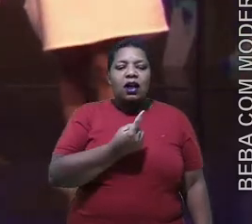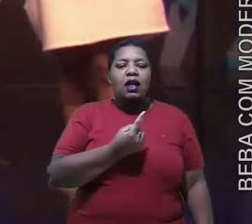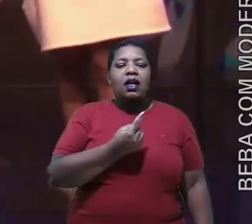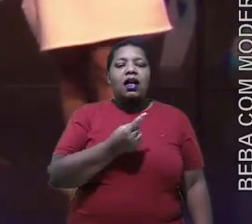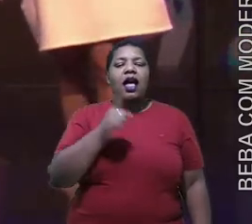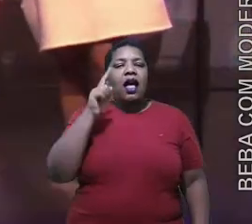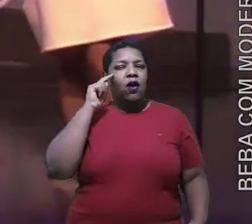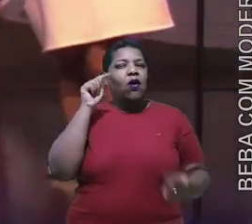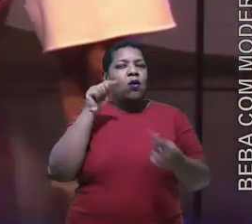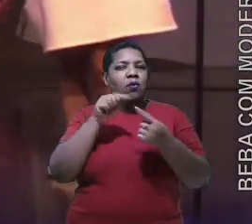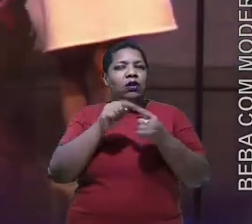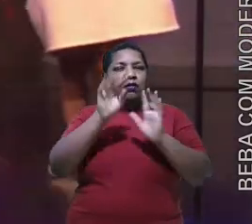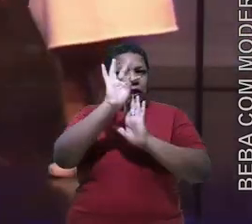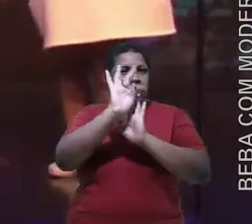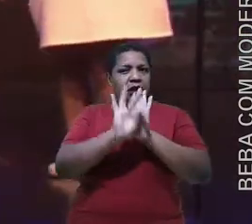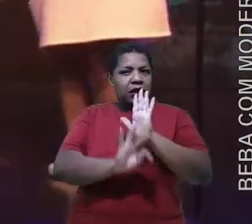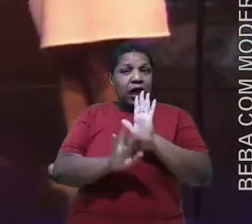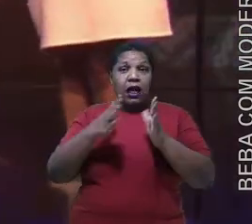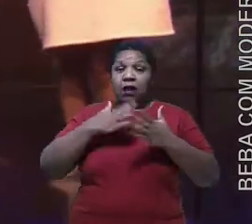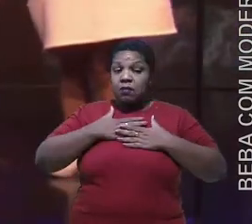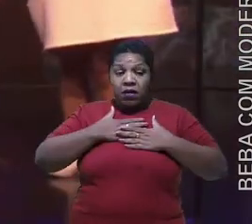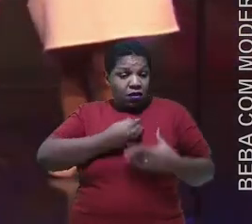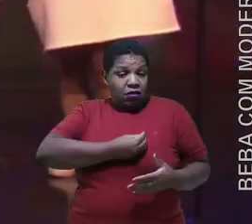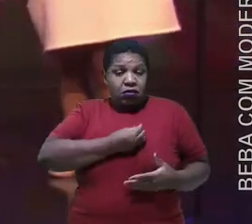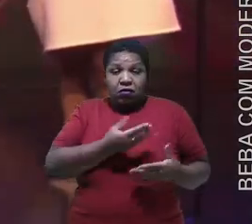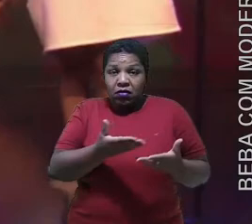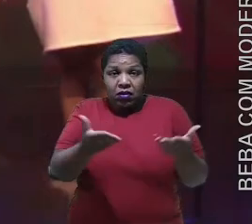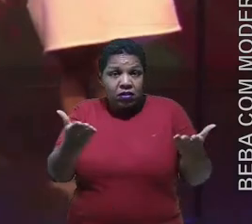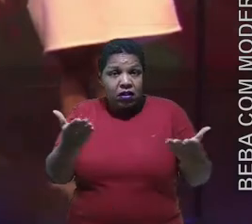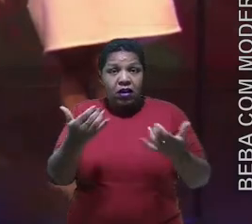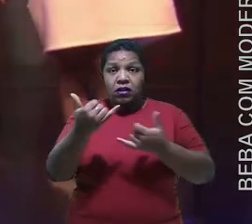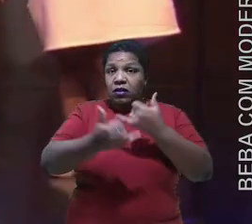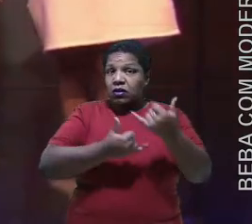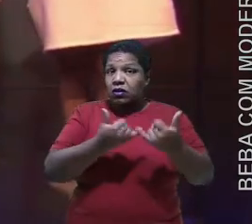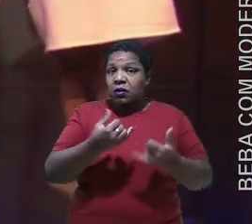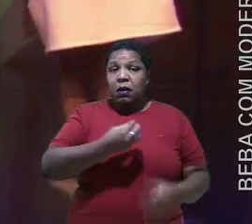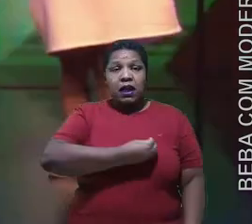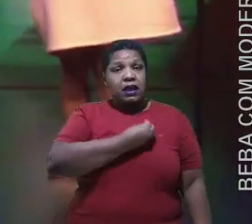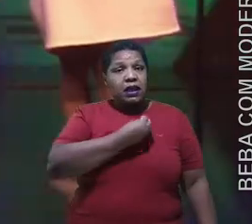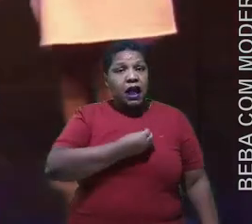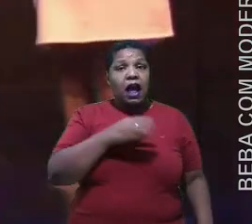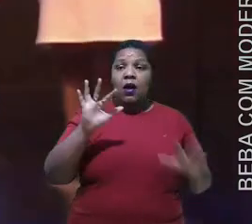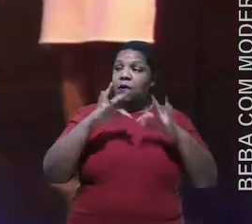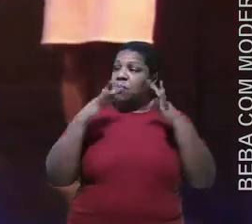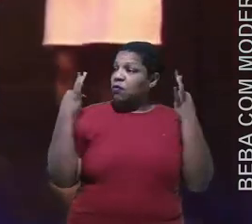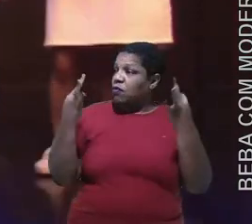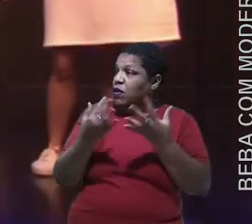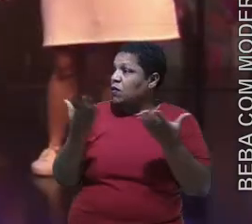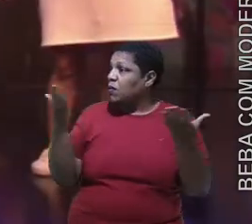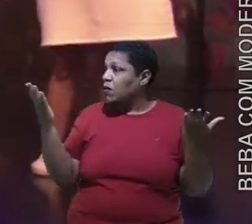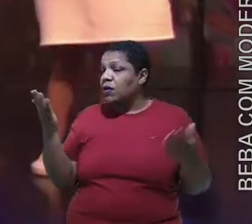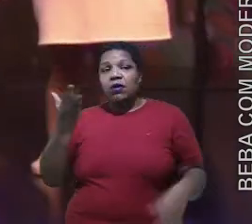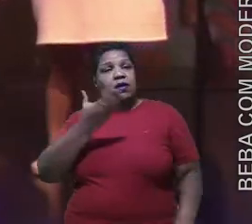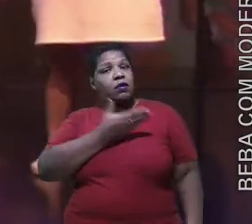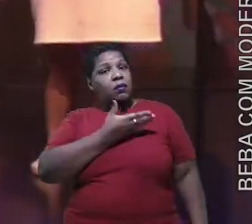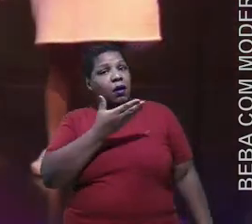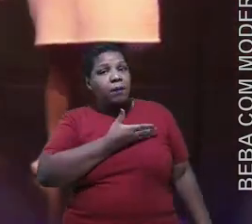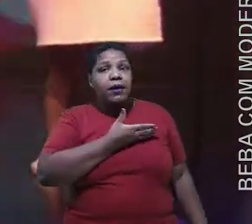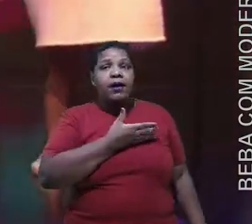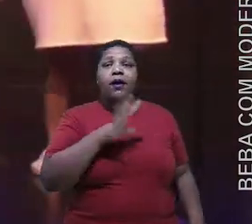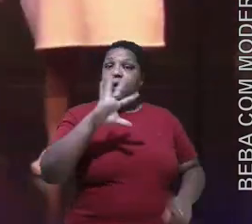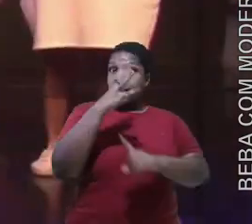o objetivo é o textão é a minha vida que está em jogo a minha existência meus familiares meus amigos só